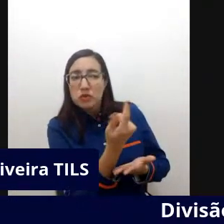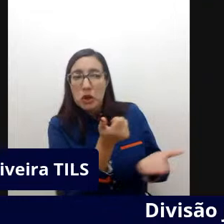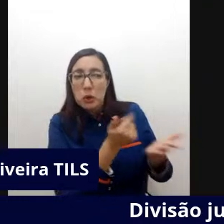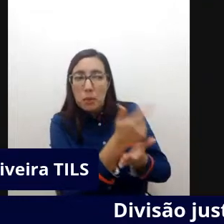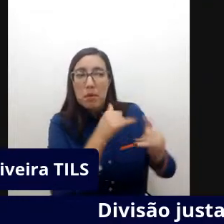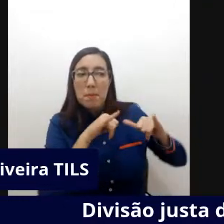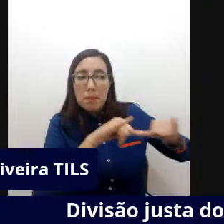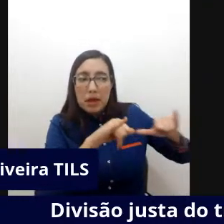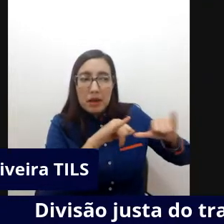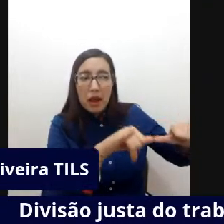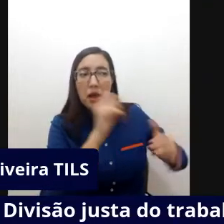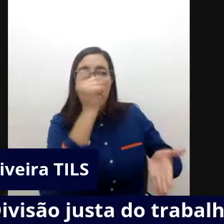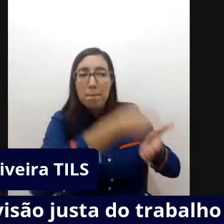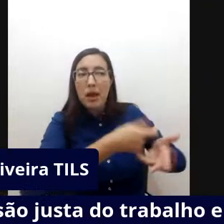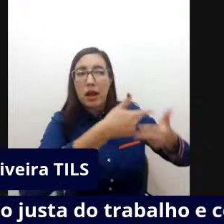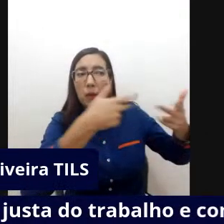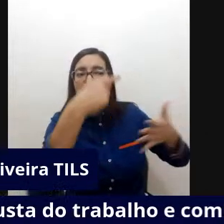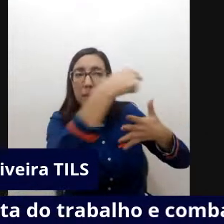Então,